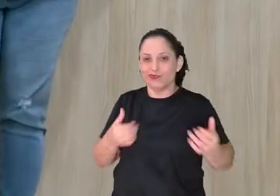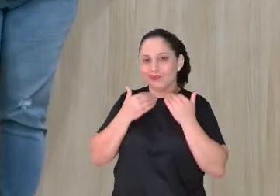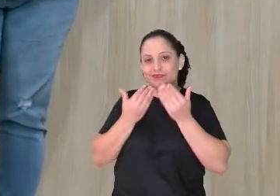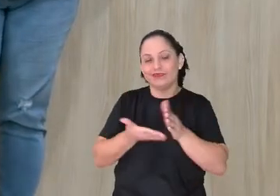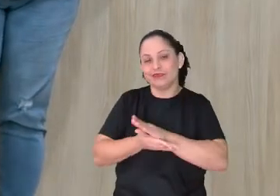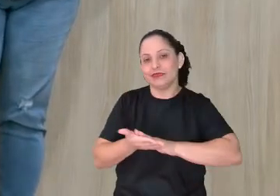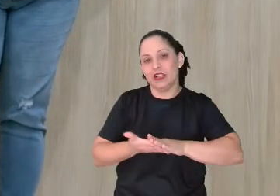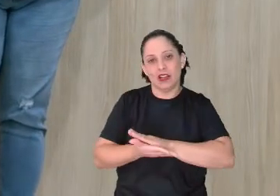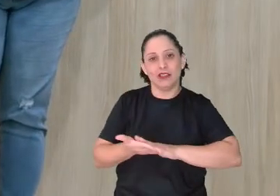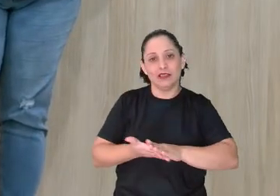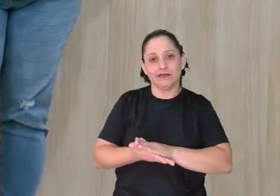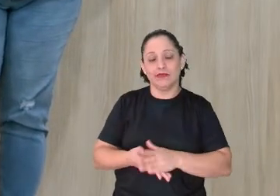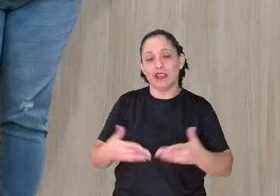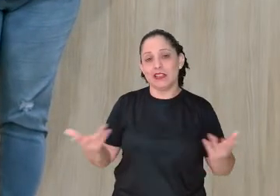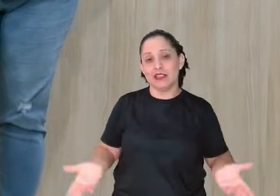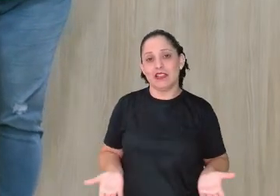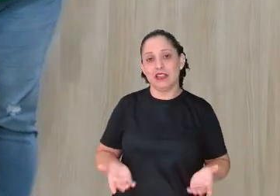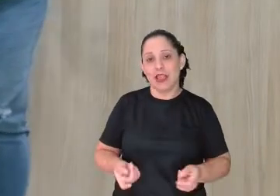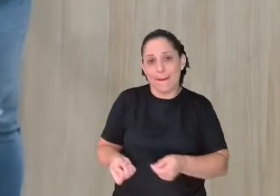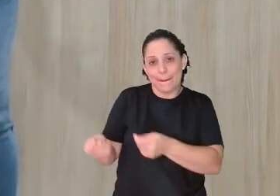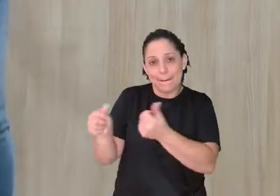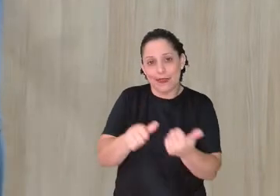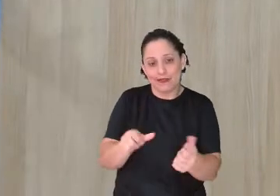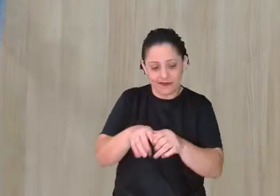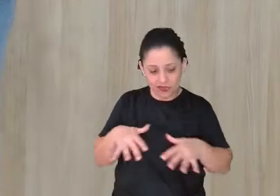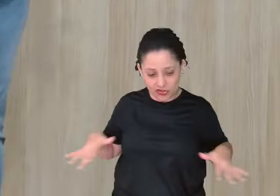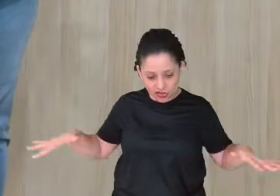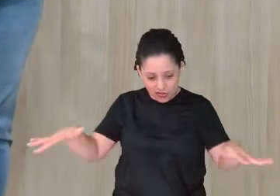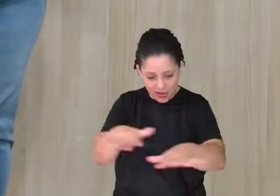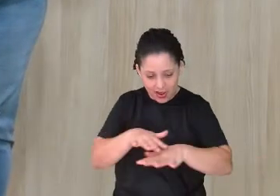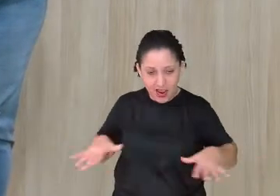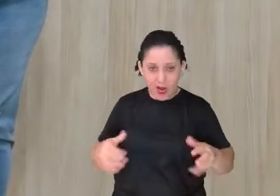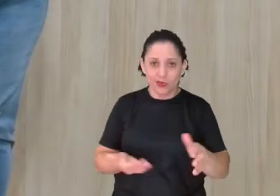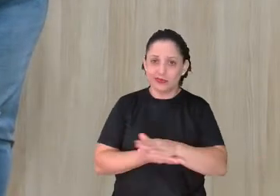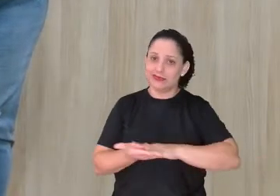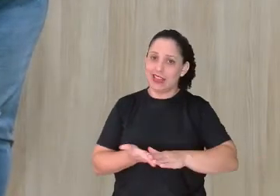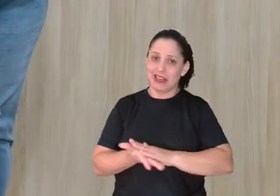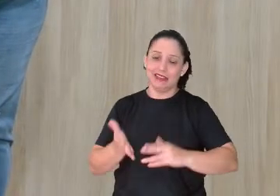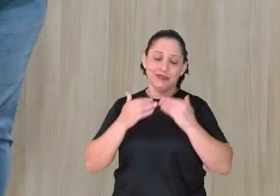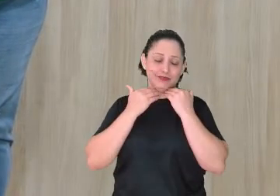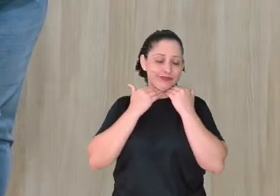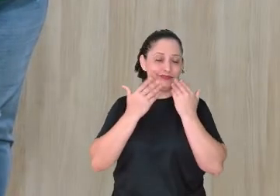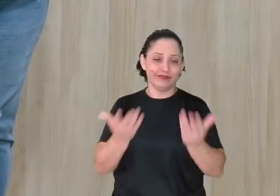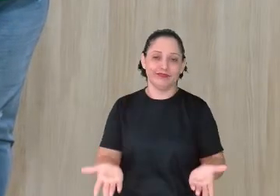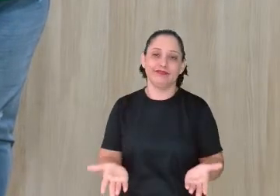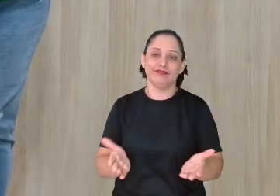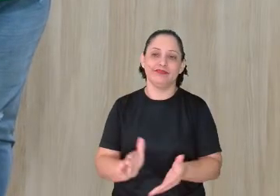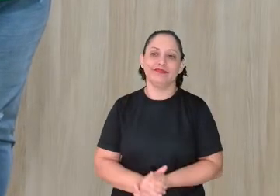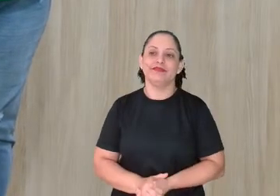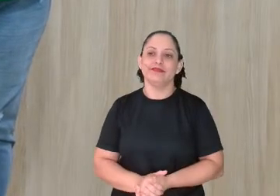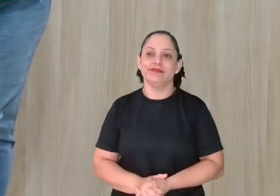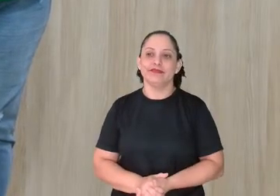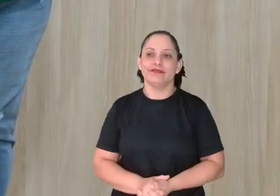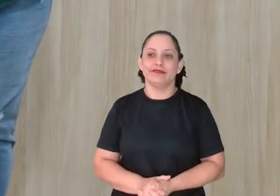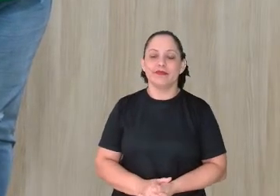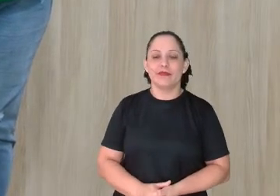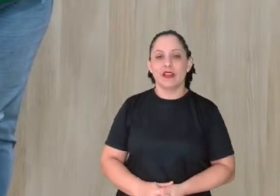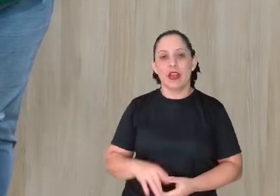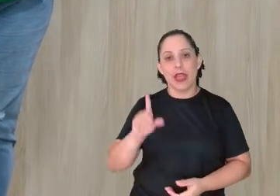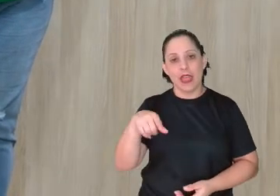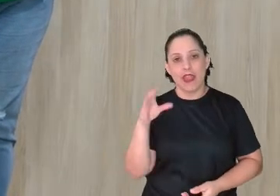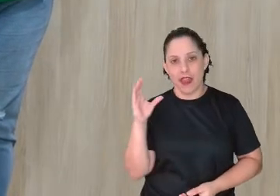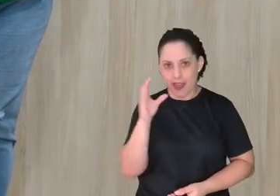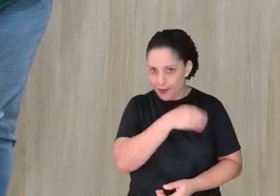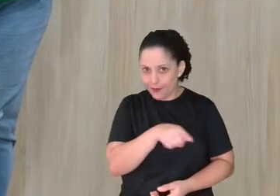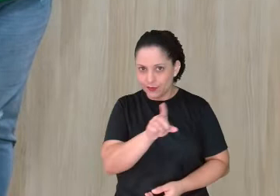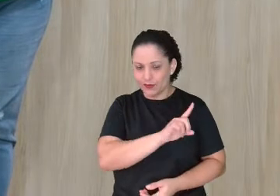beneficia a população inteira, então termina que não dá certo, né? Isso aí. Então, não é uma coisa que se faz do dia para a